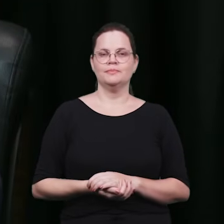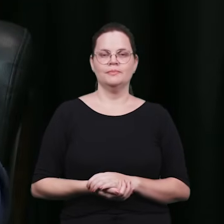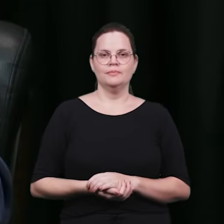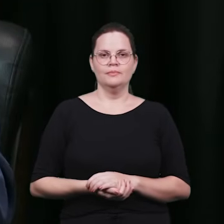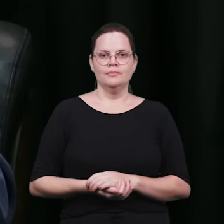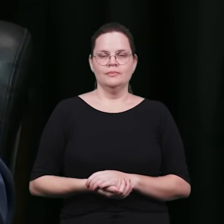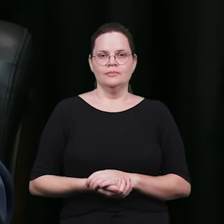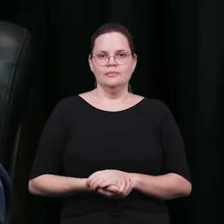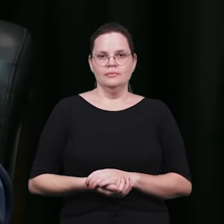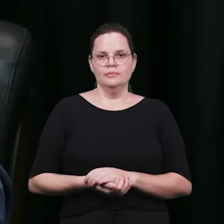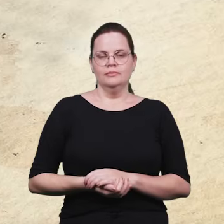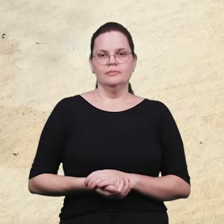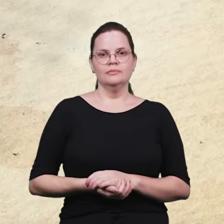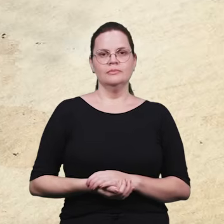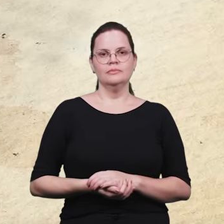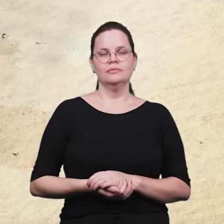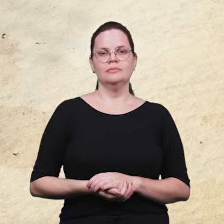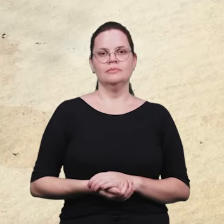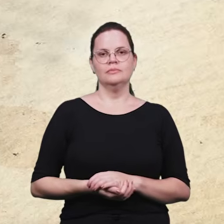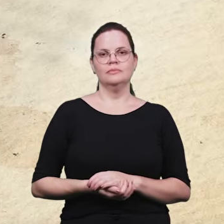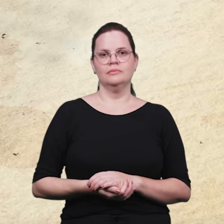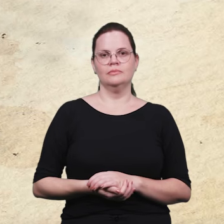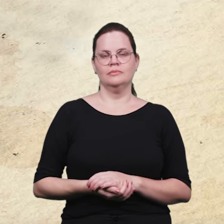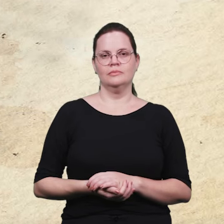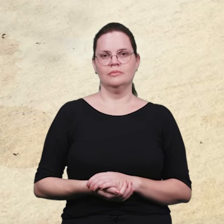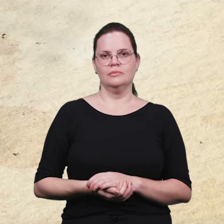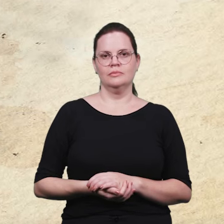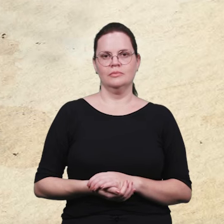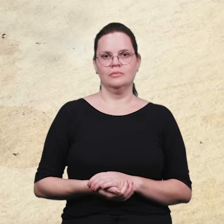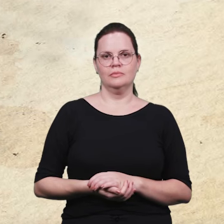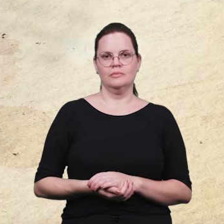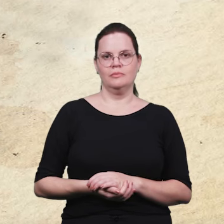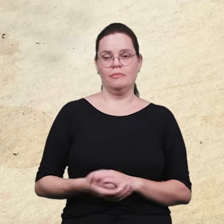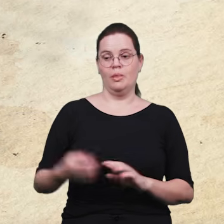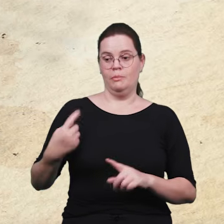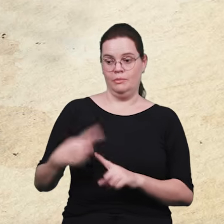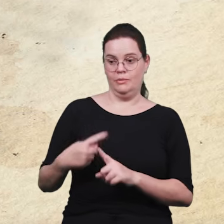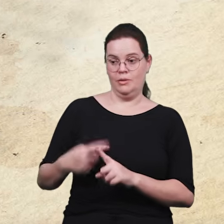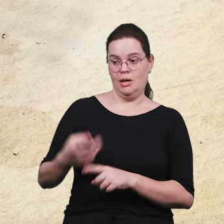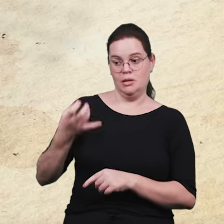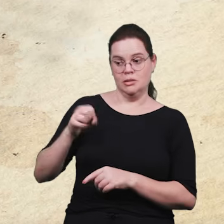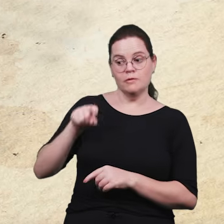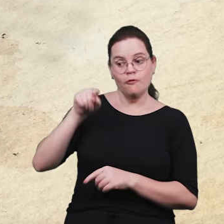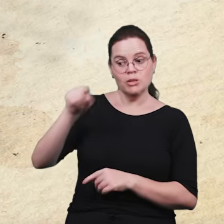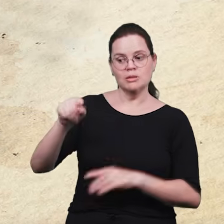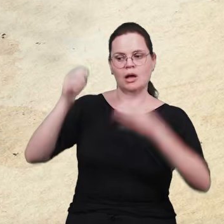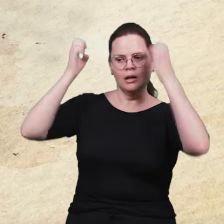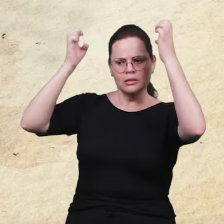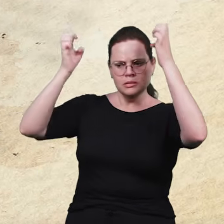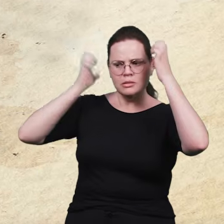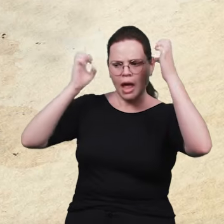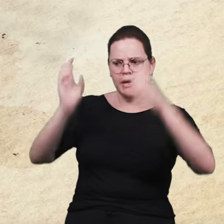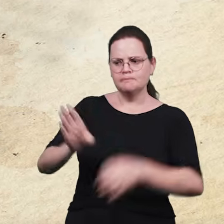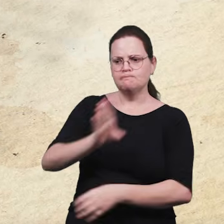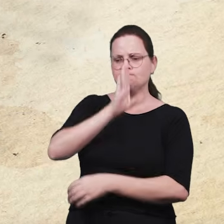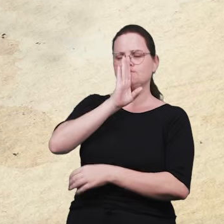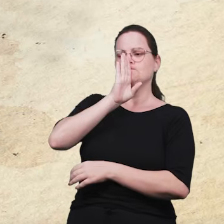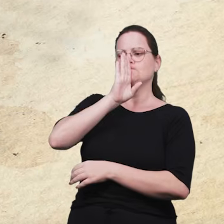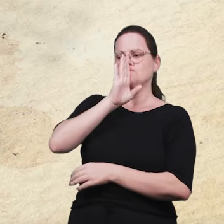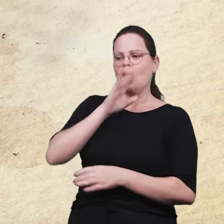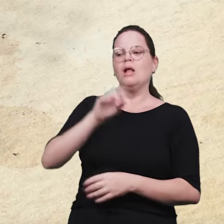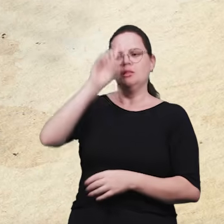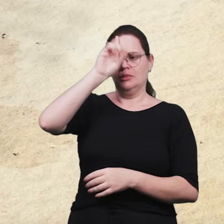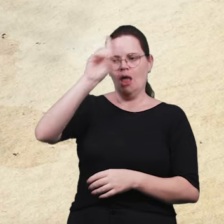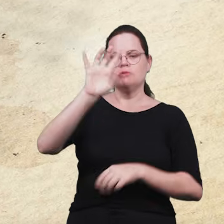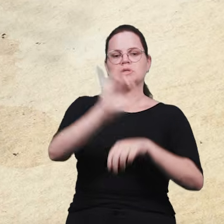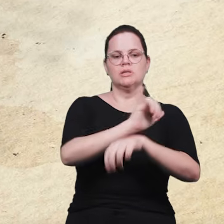assim: Porque se todo de te calares neste tempo, socorro e